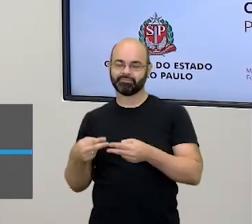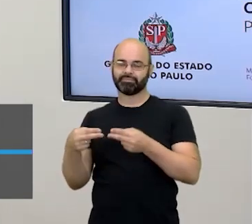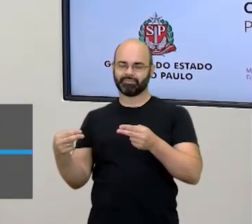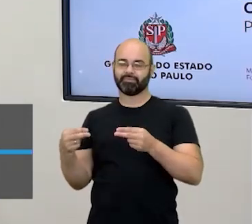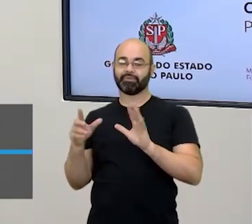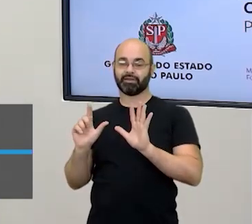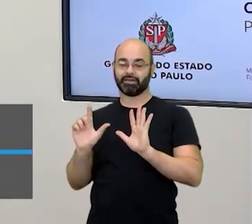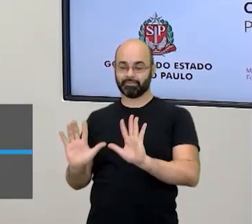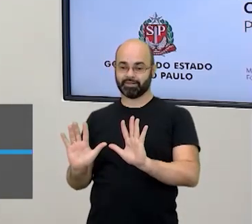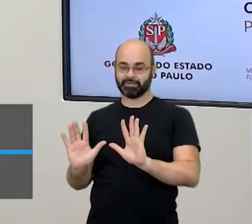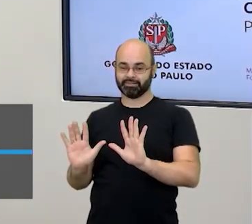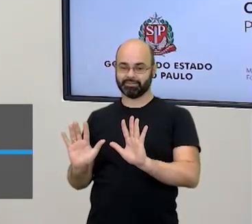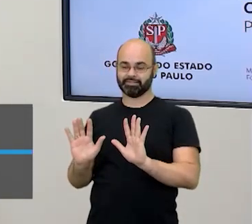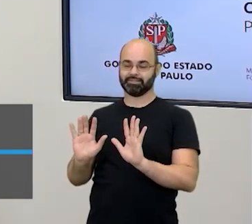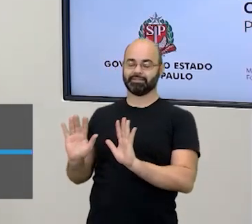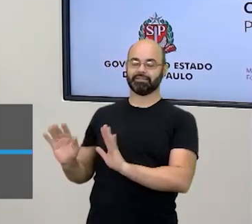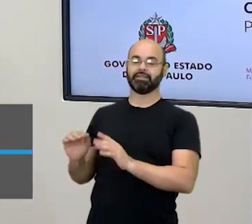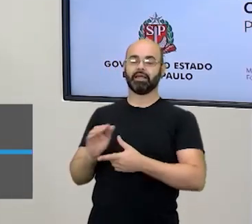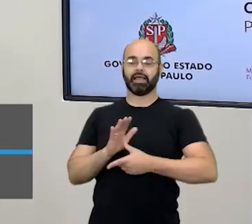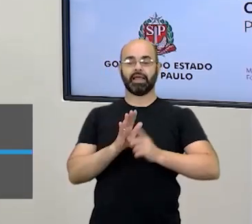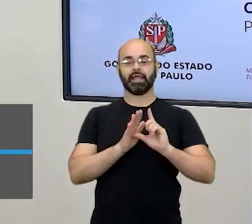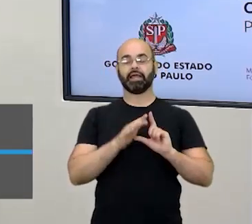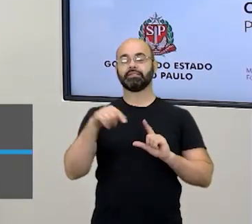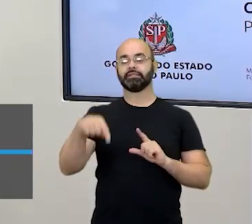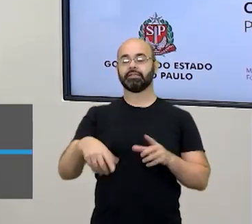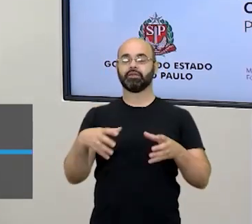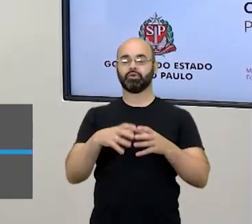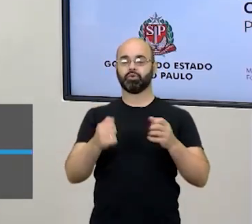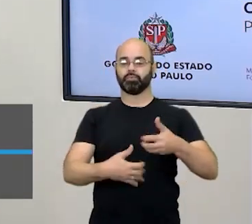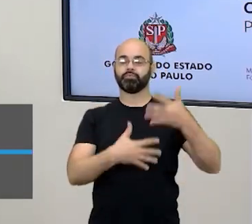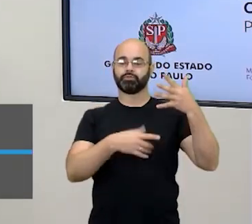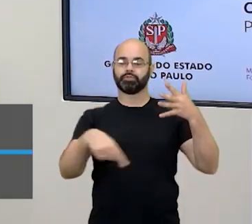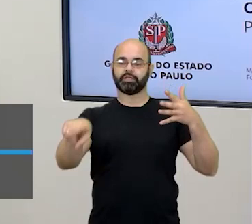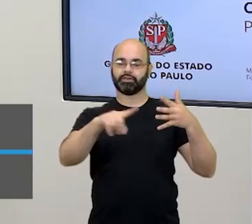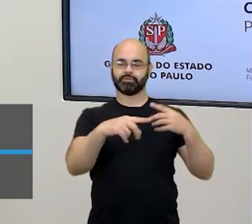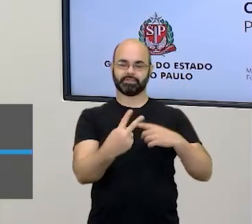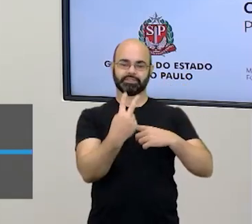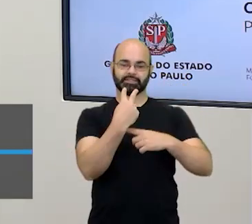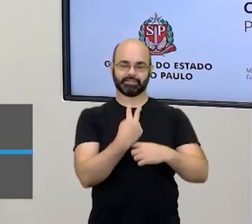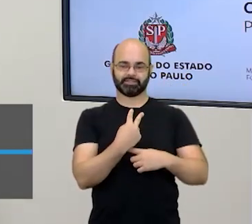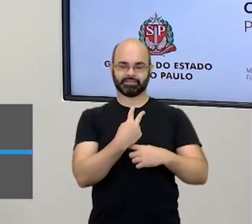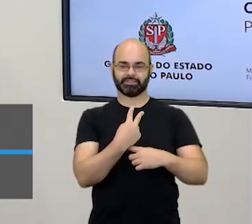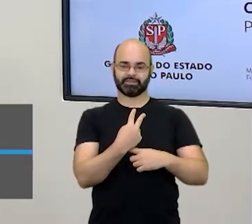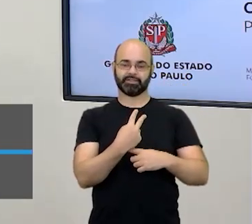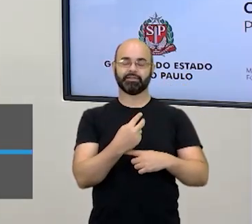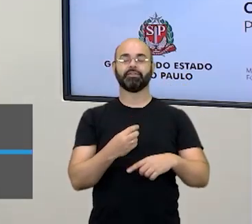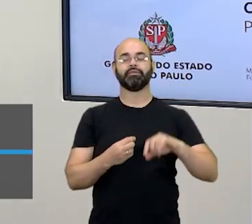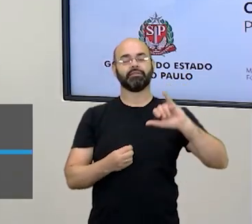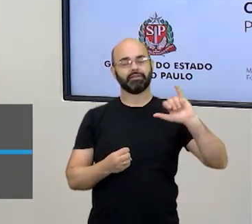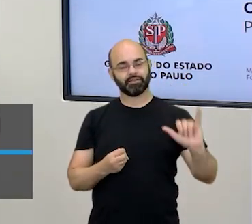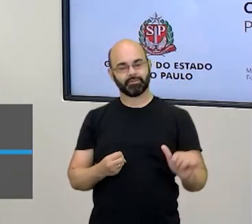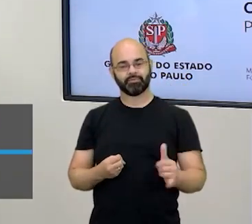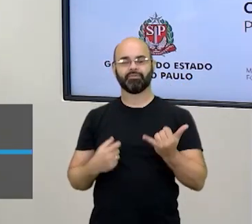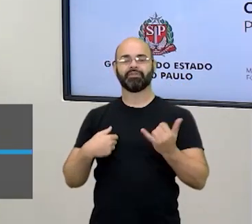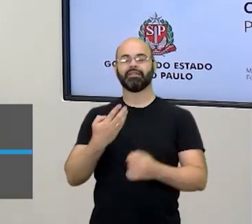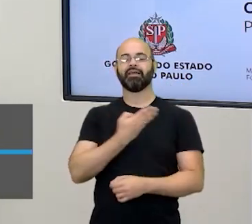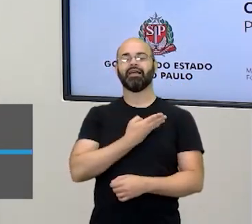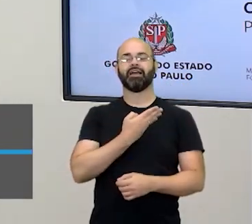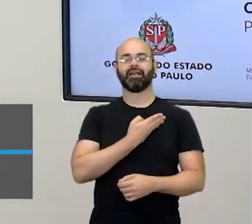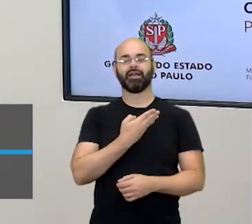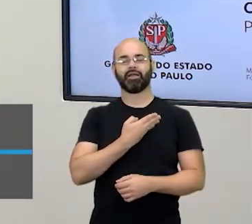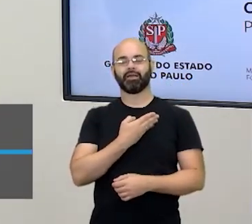com a galera que está aqui nos acompanhando no chat, etc., eu vou aproveitar e chamar o meu colega aqui que